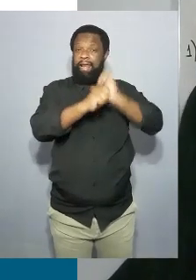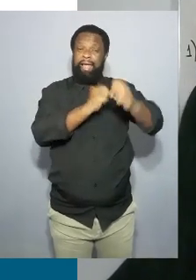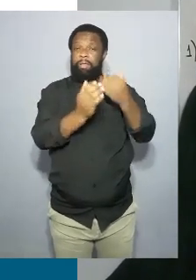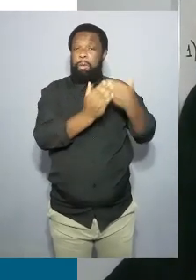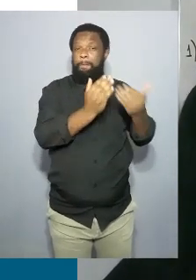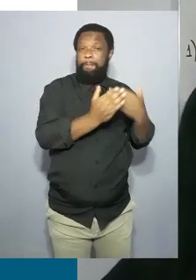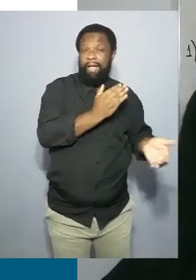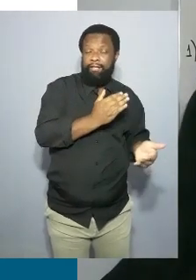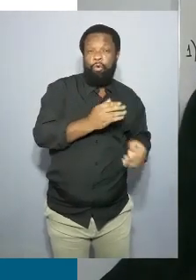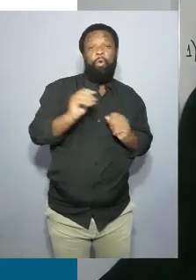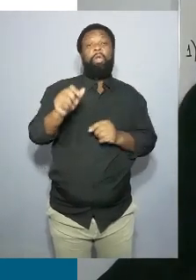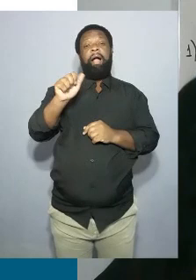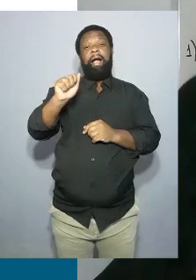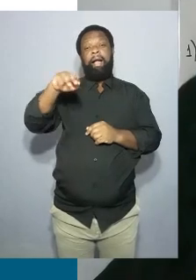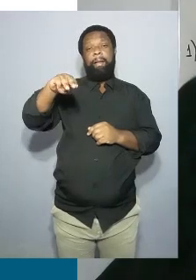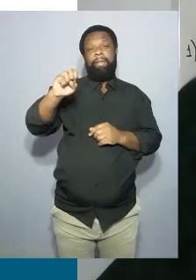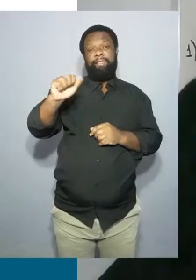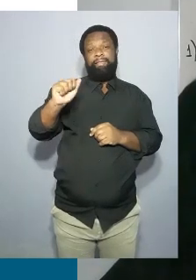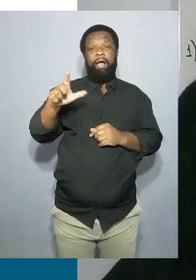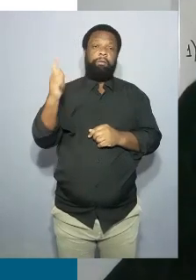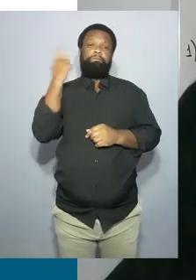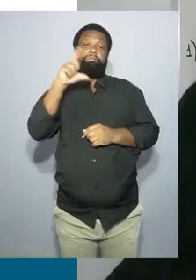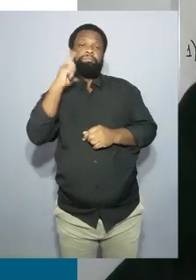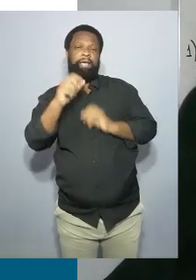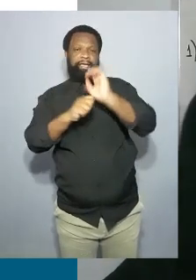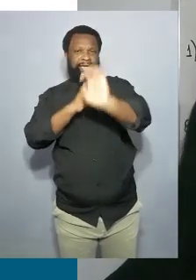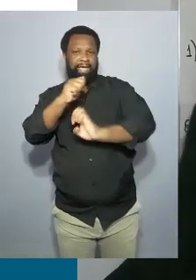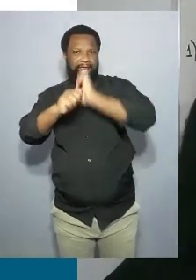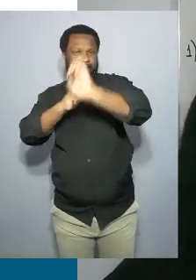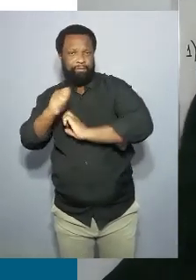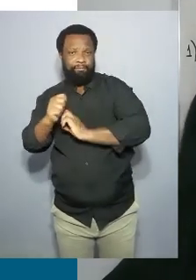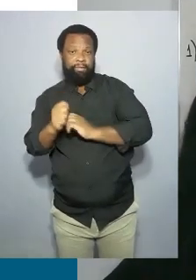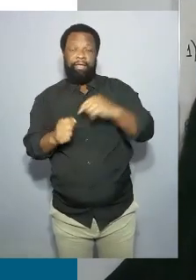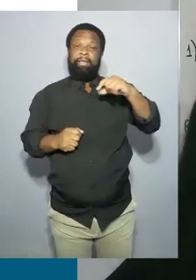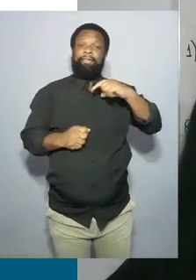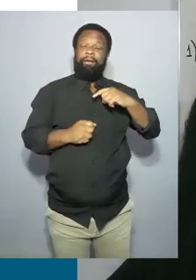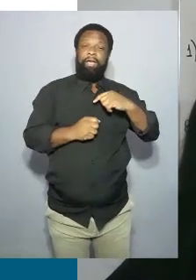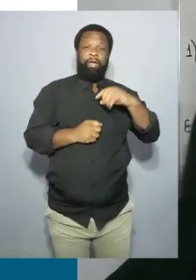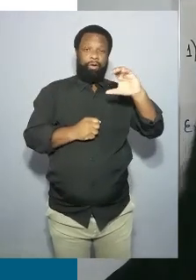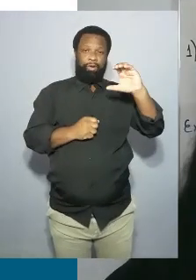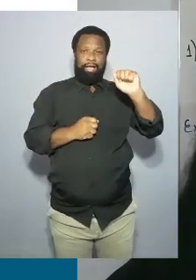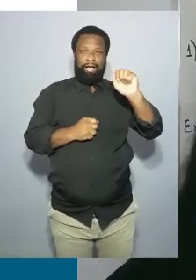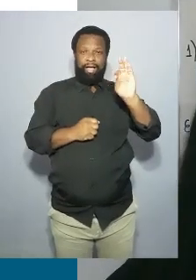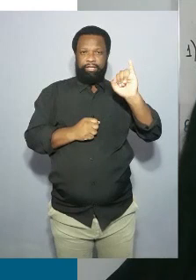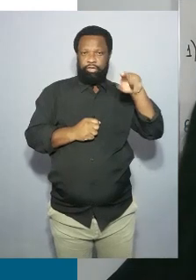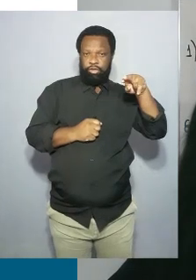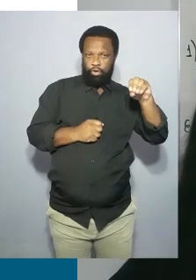o ametal tem tendência de ganhar. Então, aqui na frente você tem o cátion e aqui você tem o